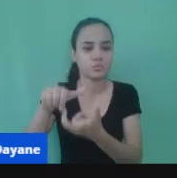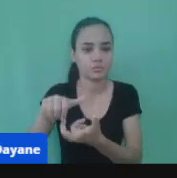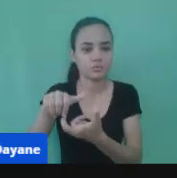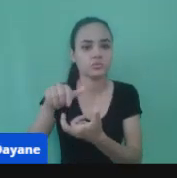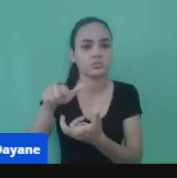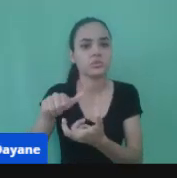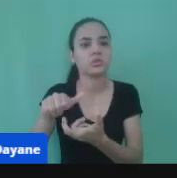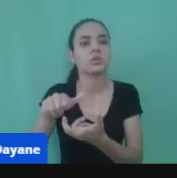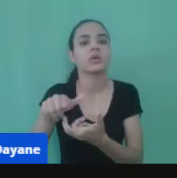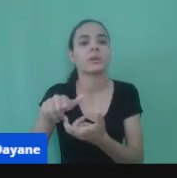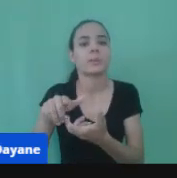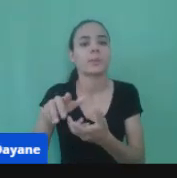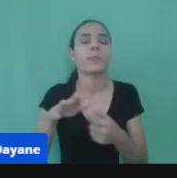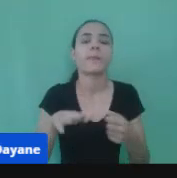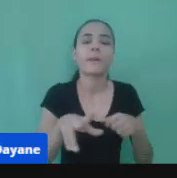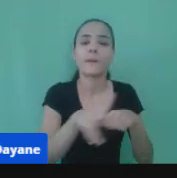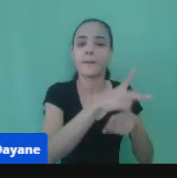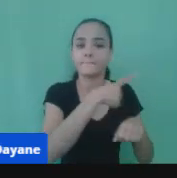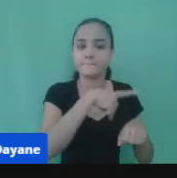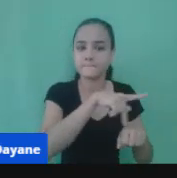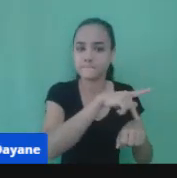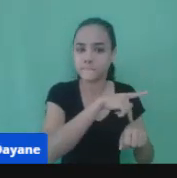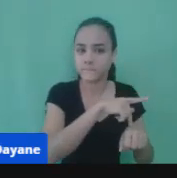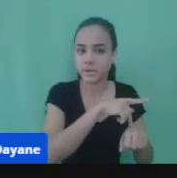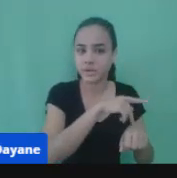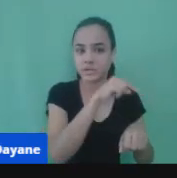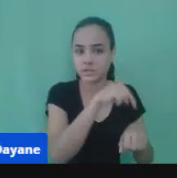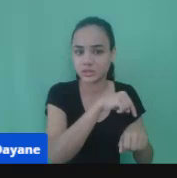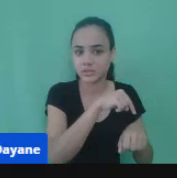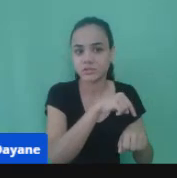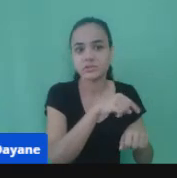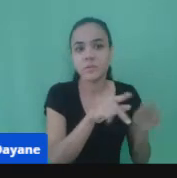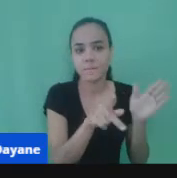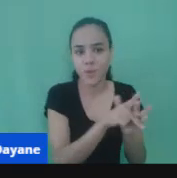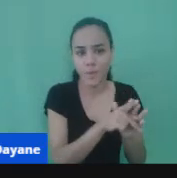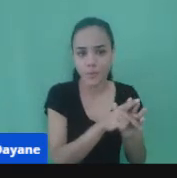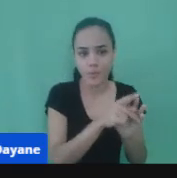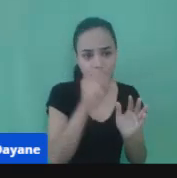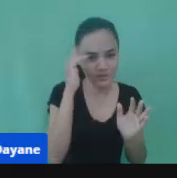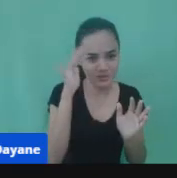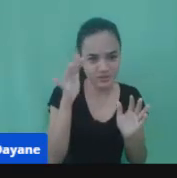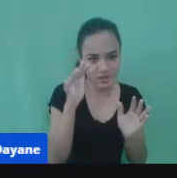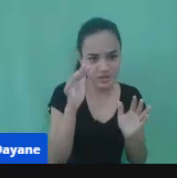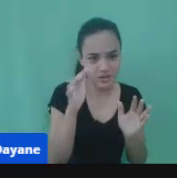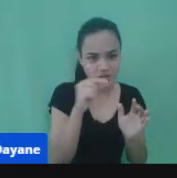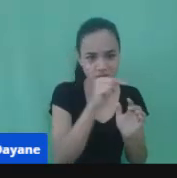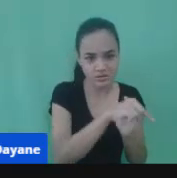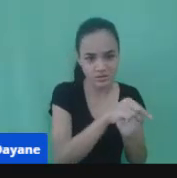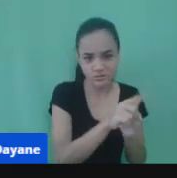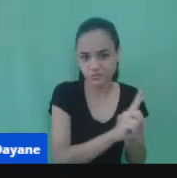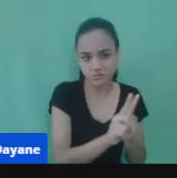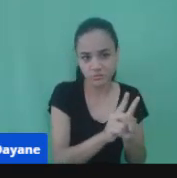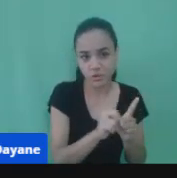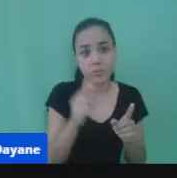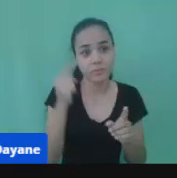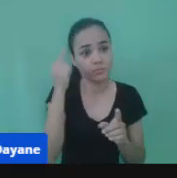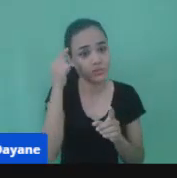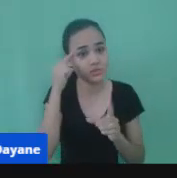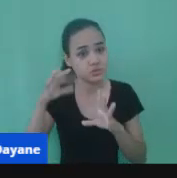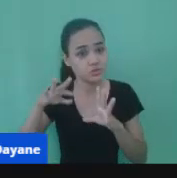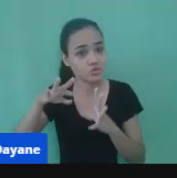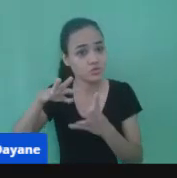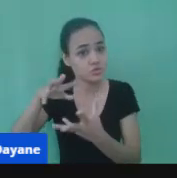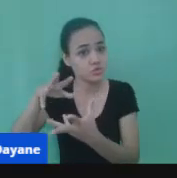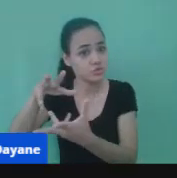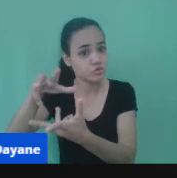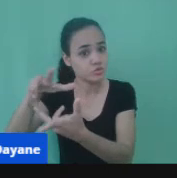né? Então, na verdade, é pensando no planeta Terra como um todo. Então, a gente mora numa casa comum, e essa casa comum chama planeta